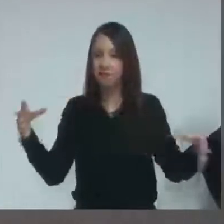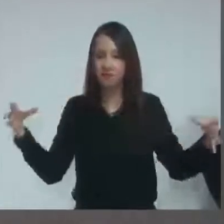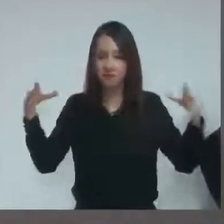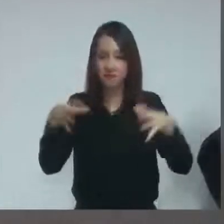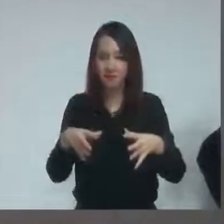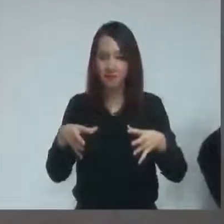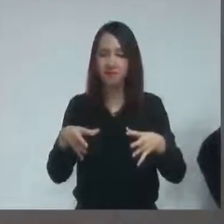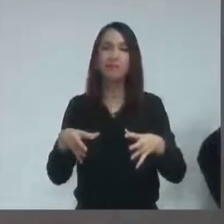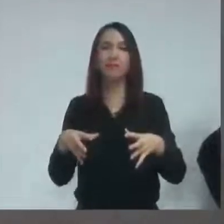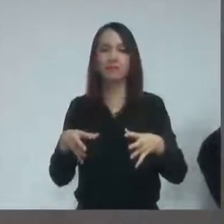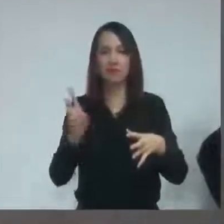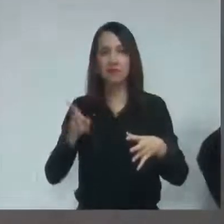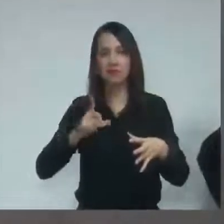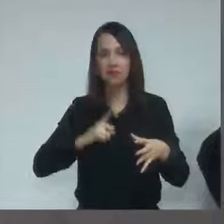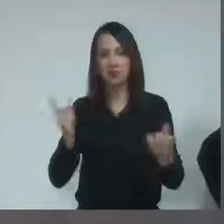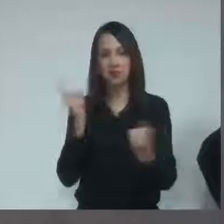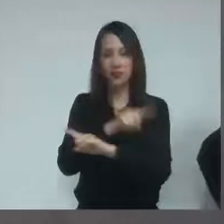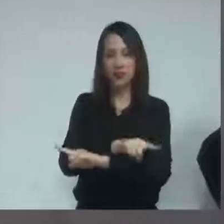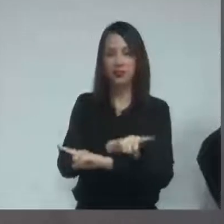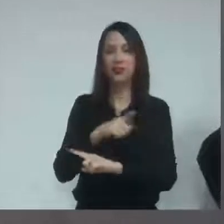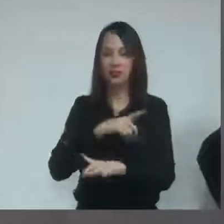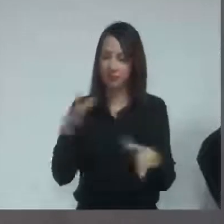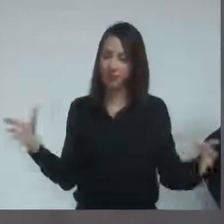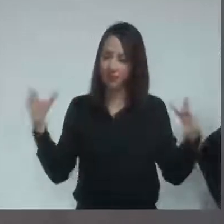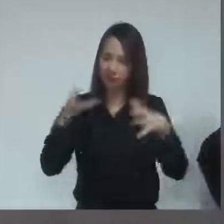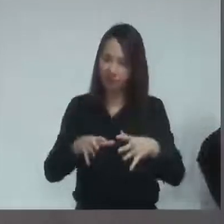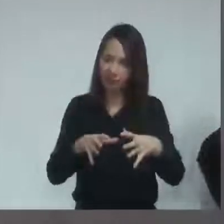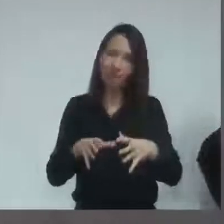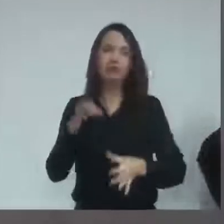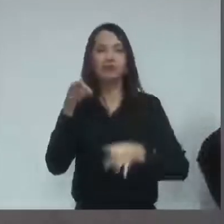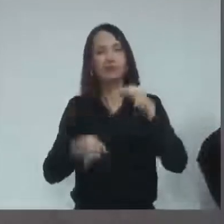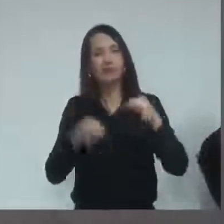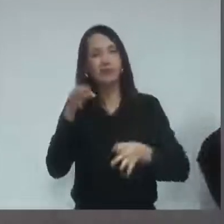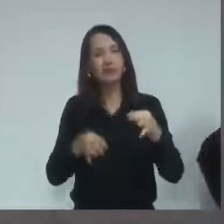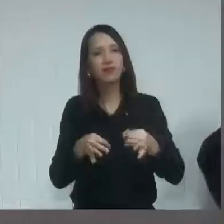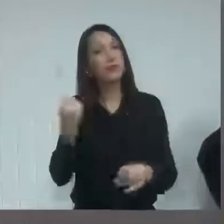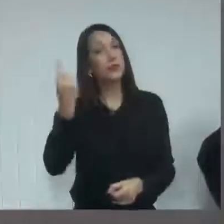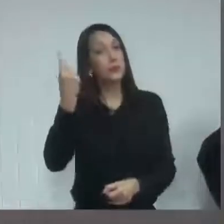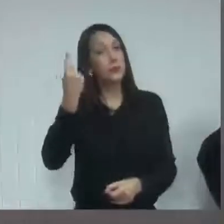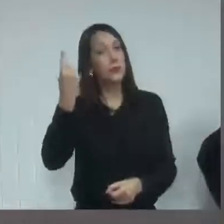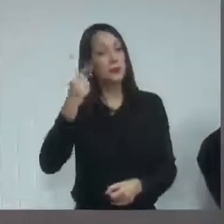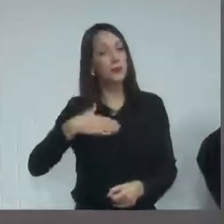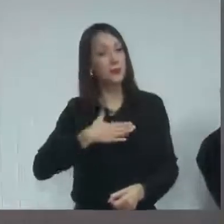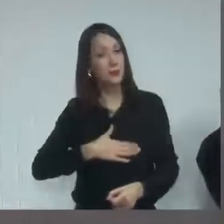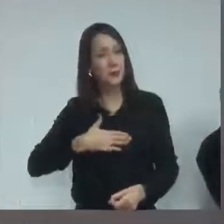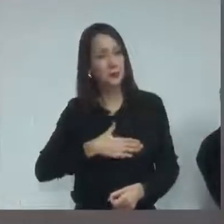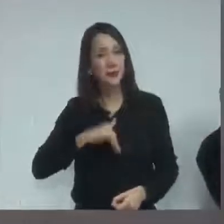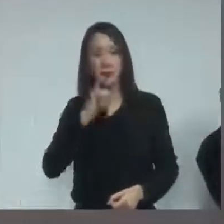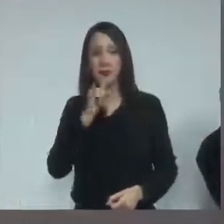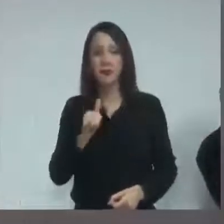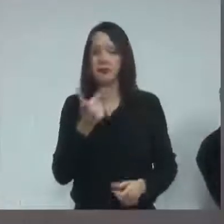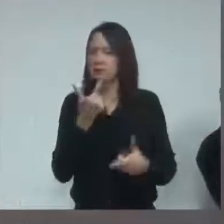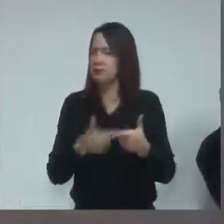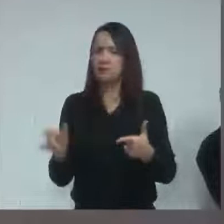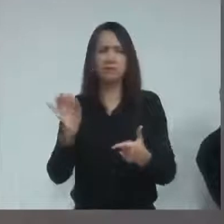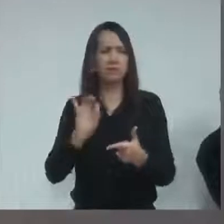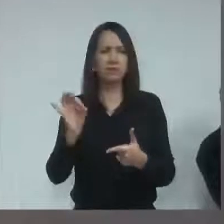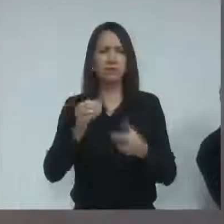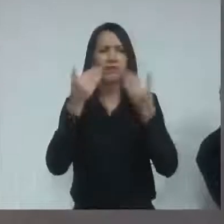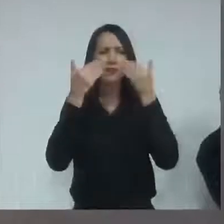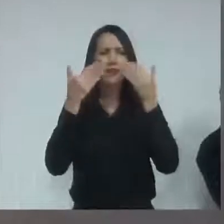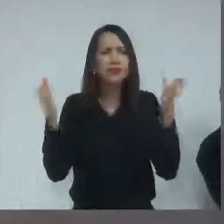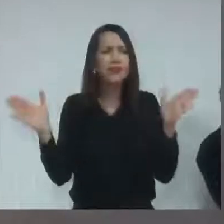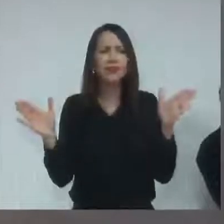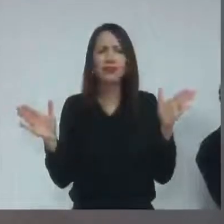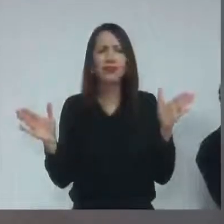tenham togas, em julgadores, né? Então eu quero primeiro falar, gente, nós não temos problema, não tem problema, nós temos que falar